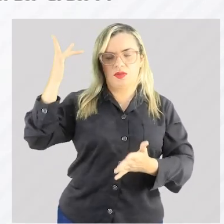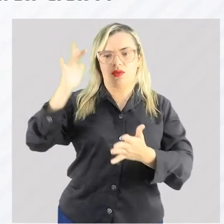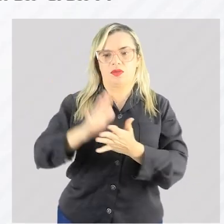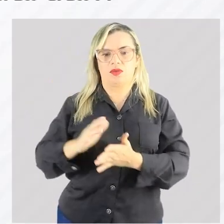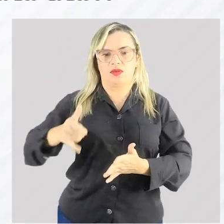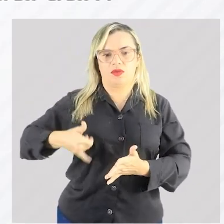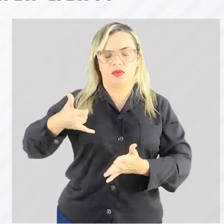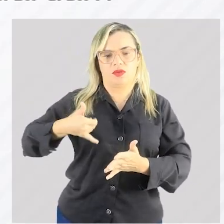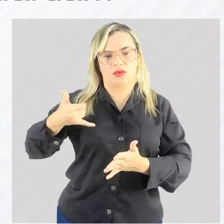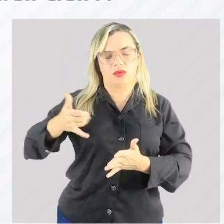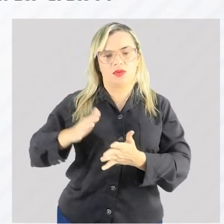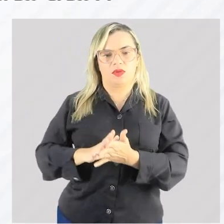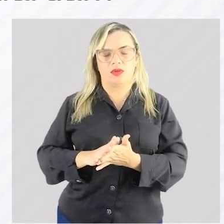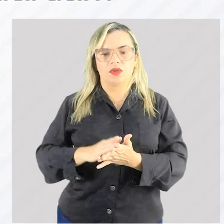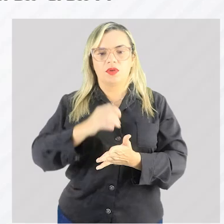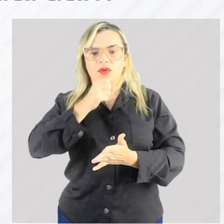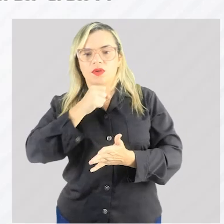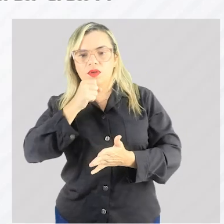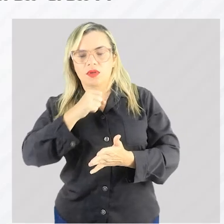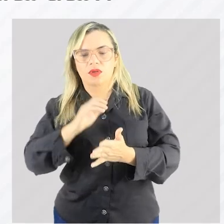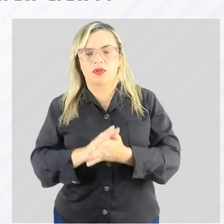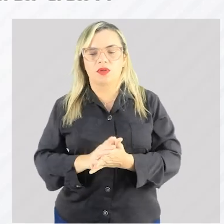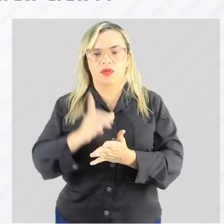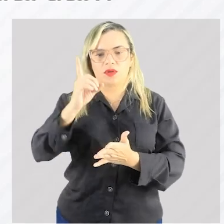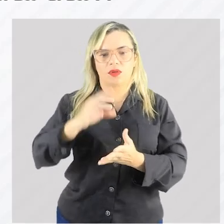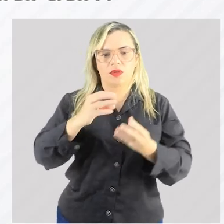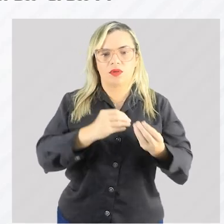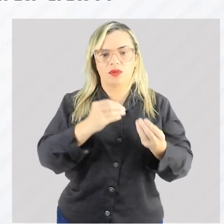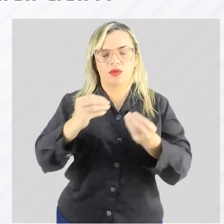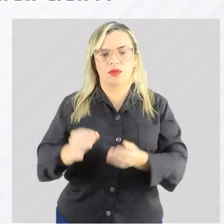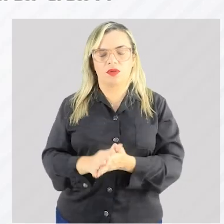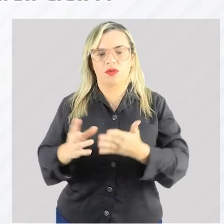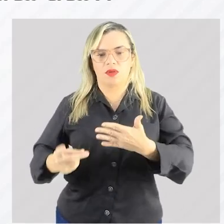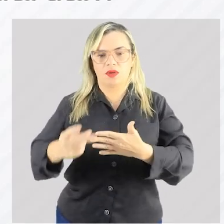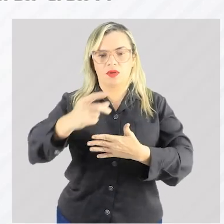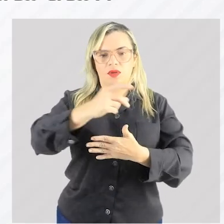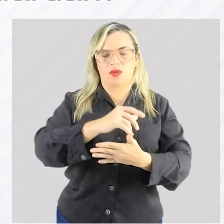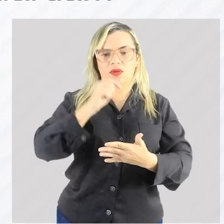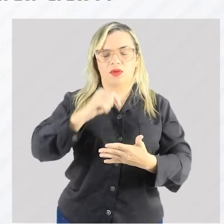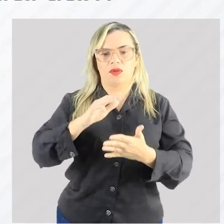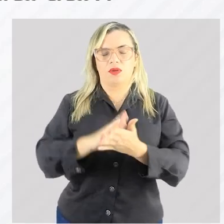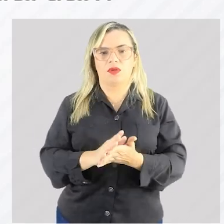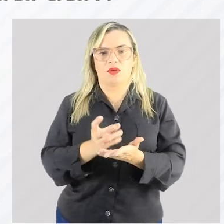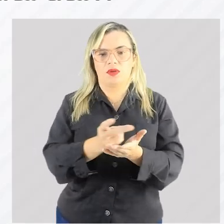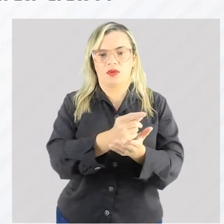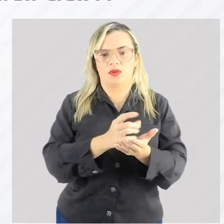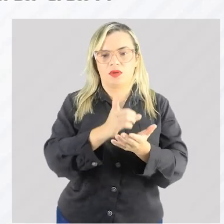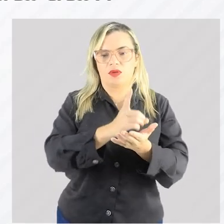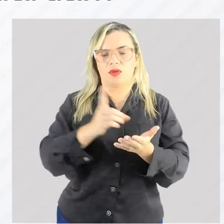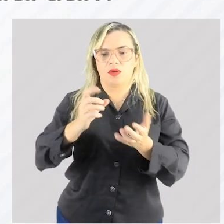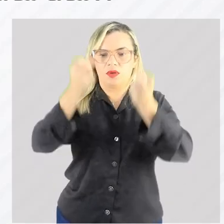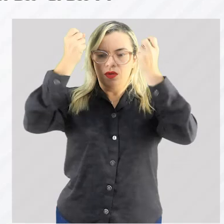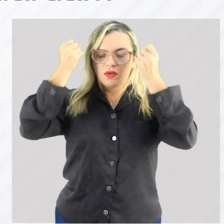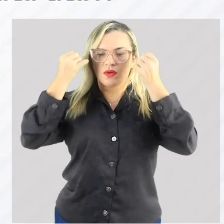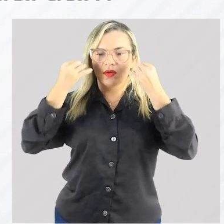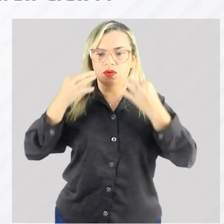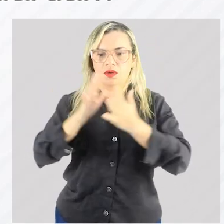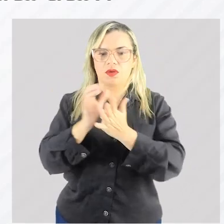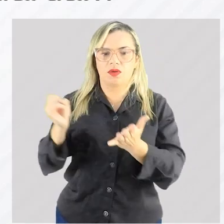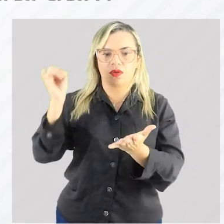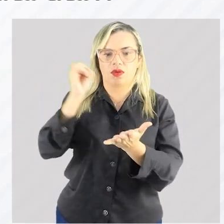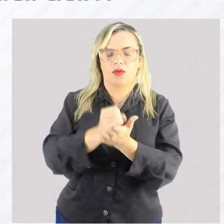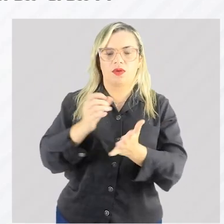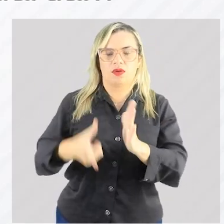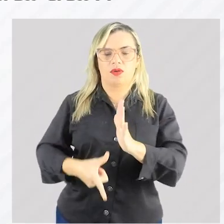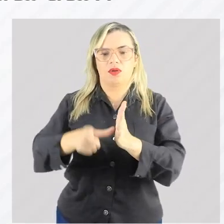avançada concedendo a estas entre outros benefícios a restituição do Imposto de Renda antes dos